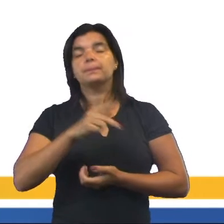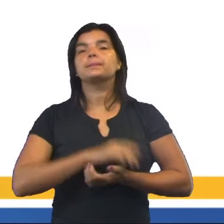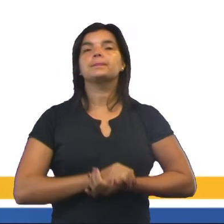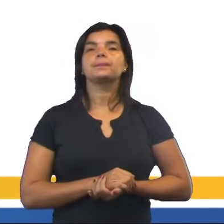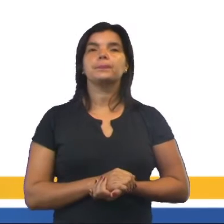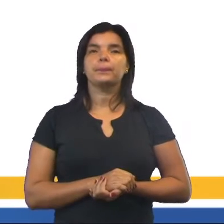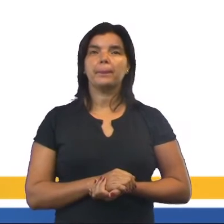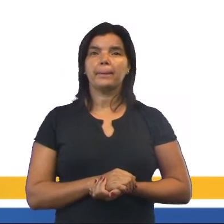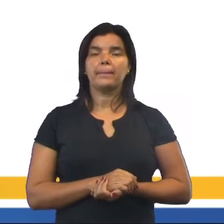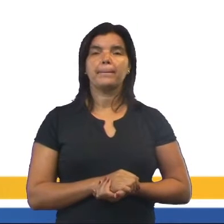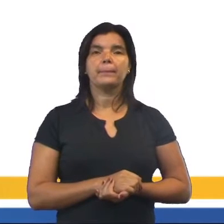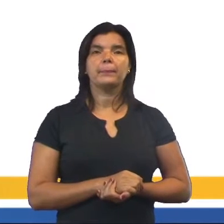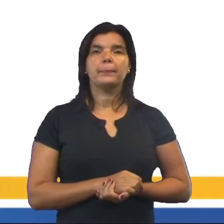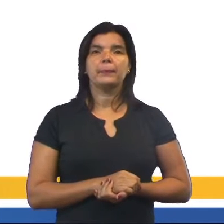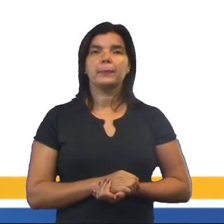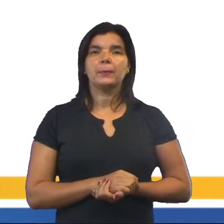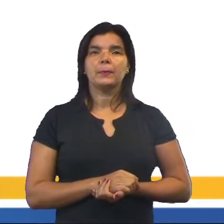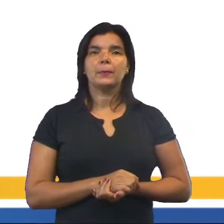chaminé.